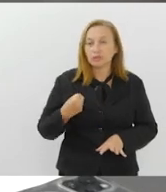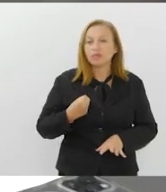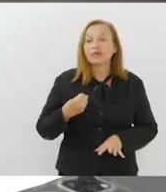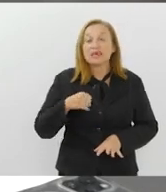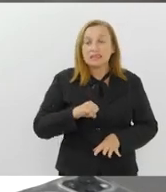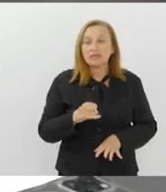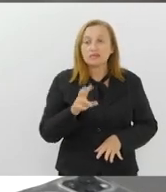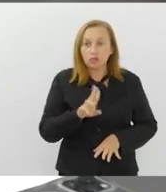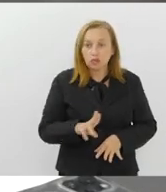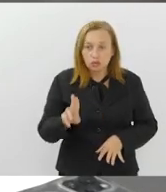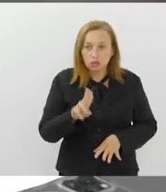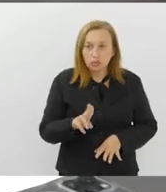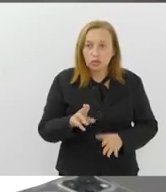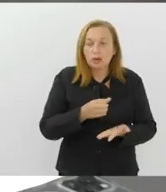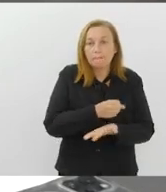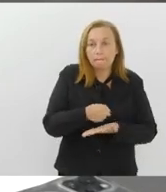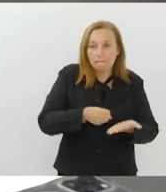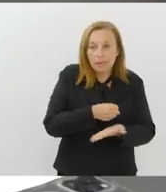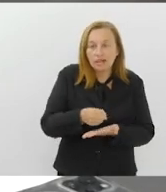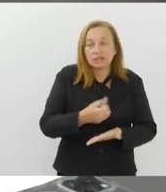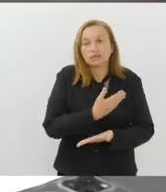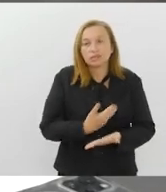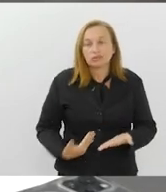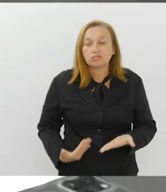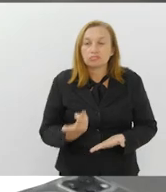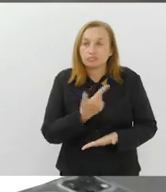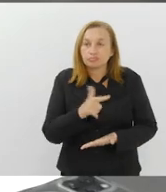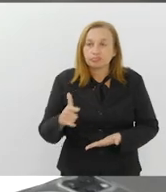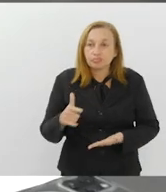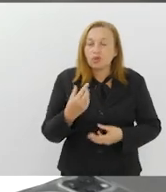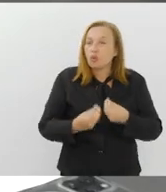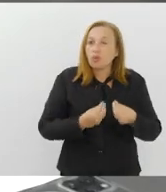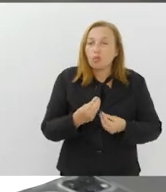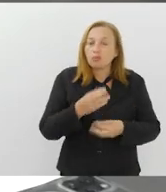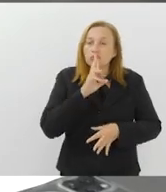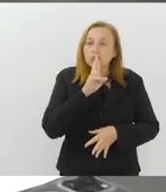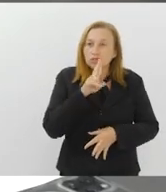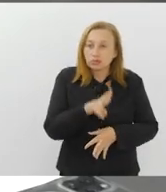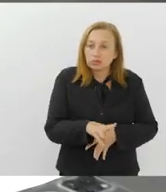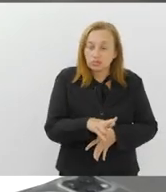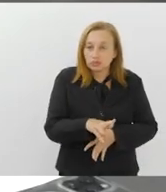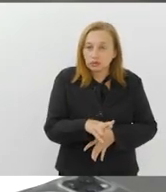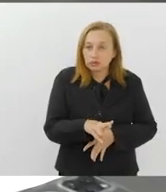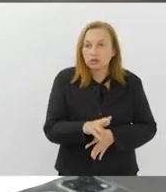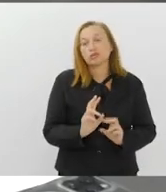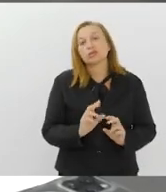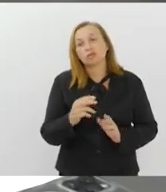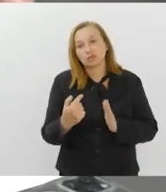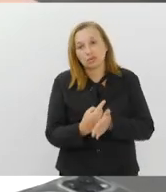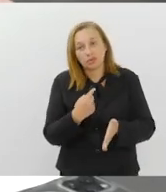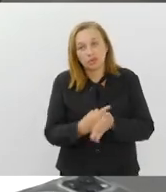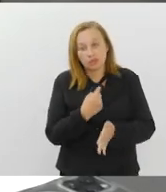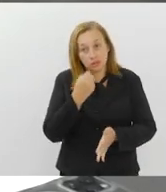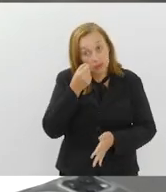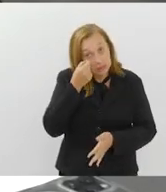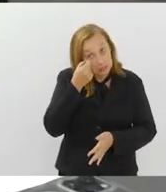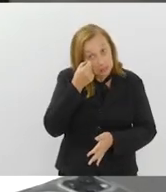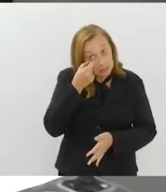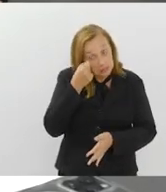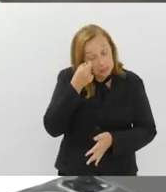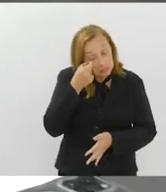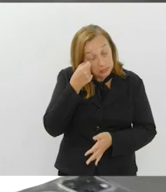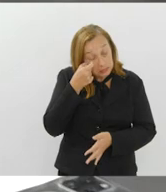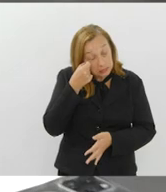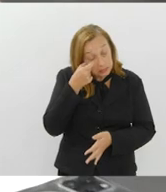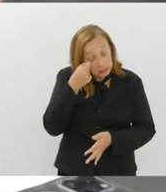usar bases públicas, não teríamos como responder a esse questionamento.